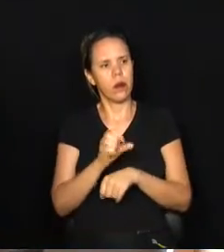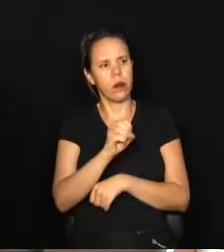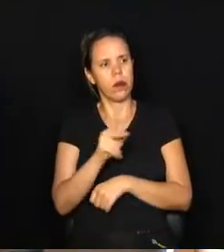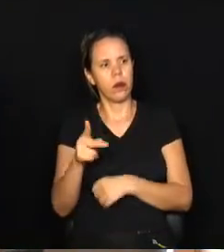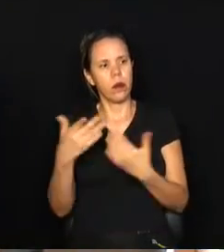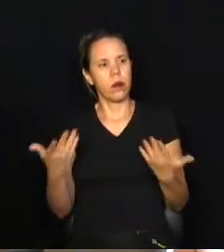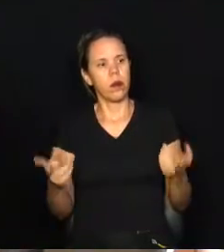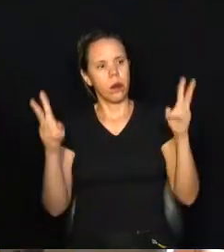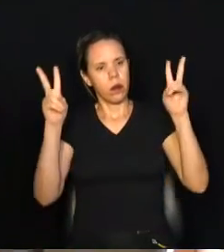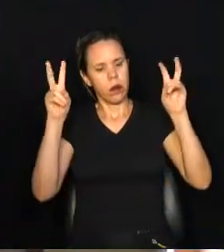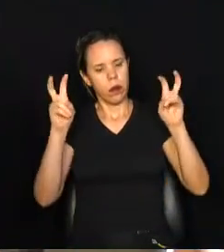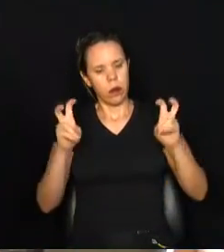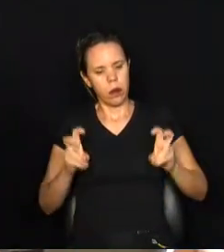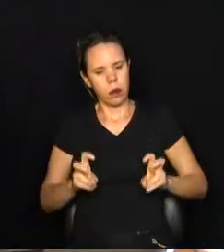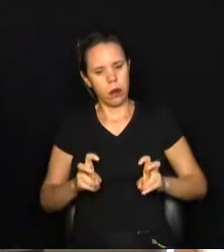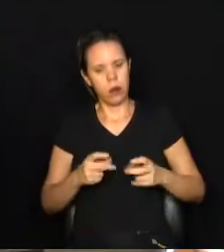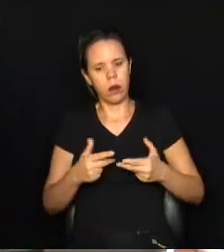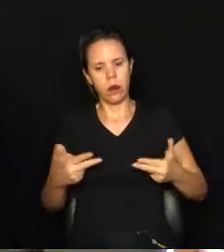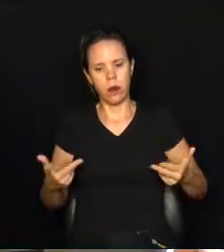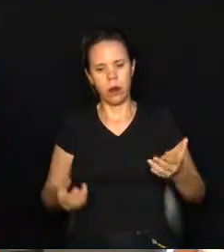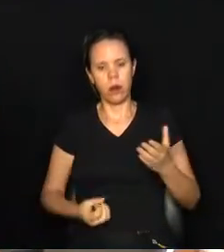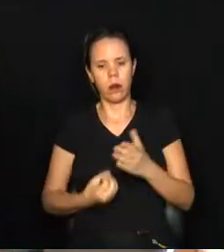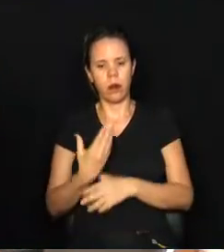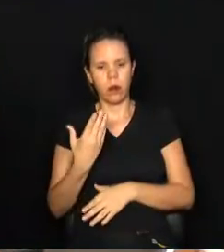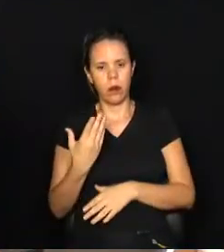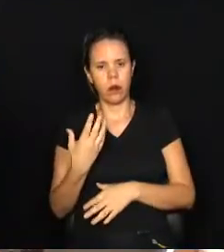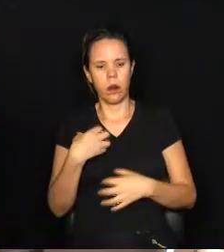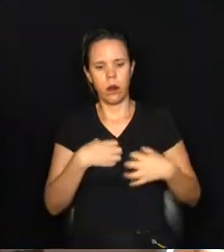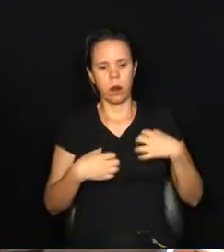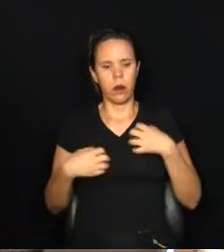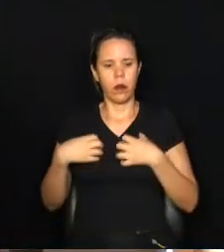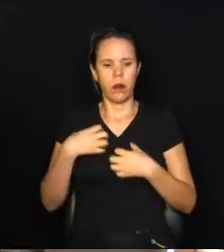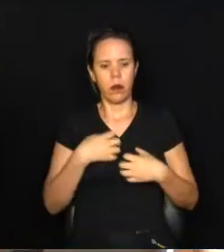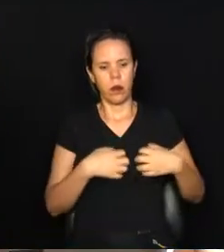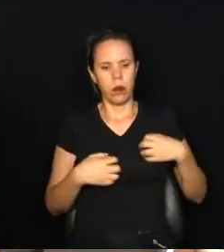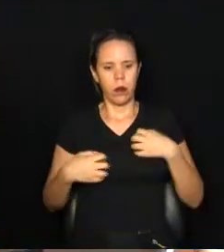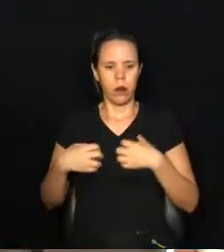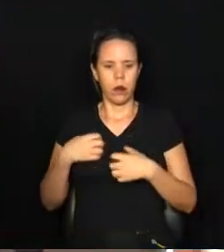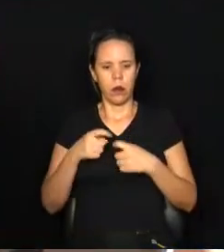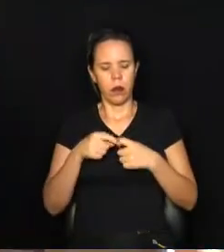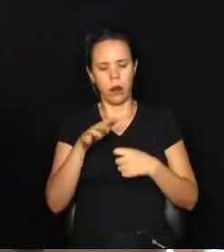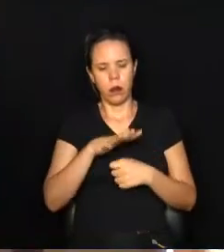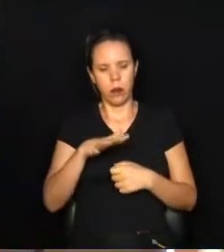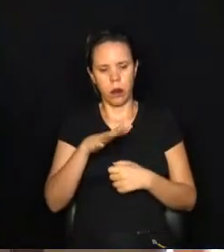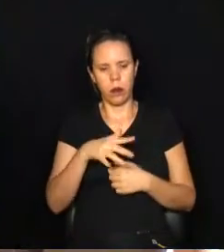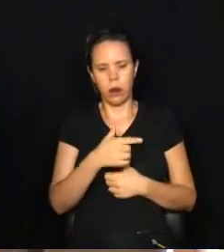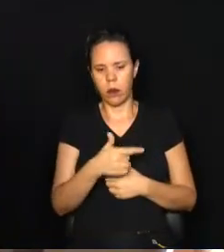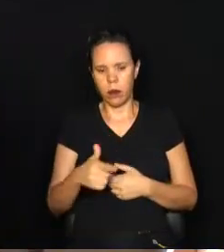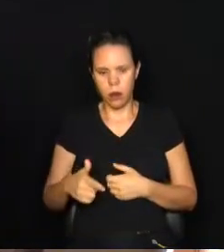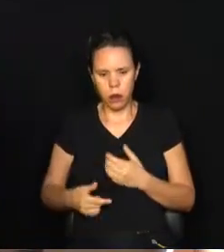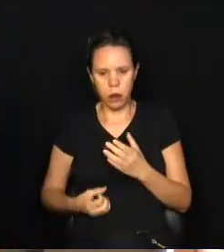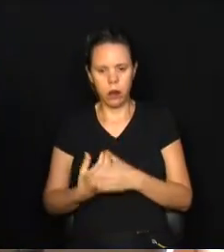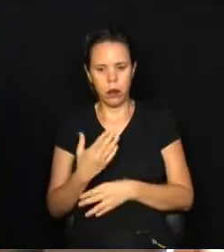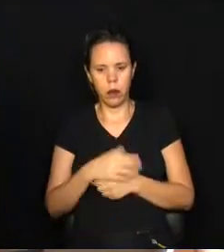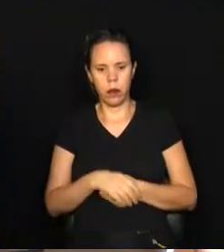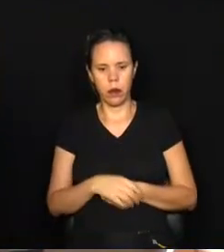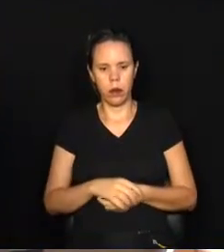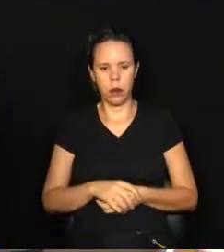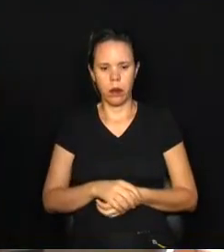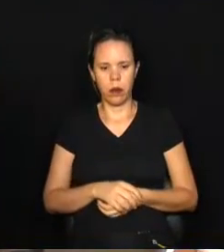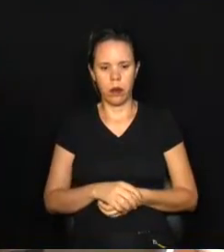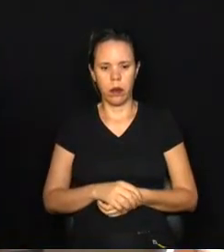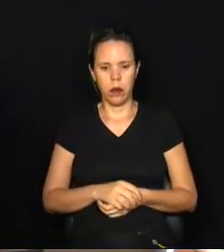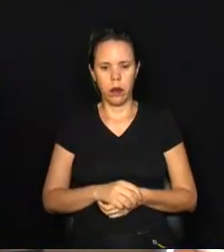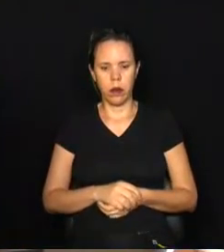era o assunto de optometria que estava incomodando a classe médica. E se não fosse a classe médica,